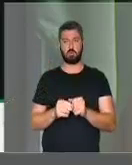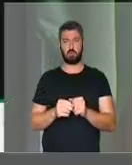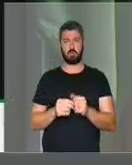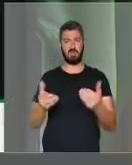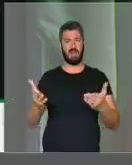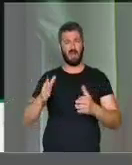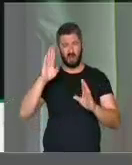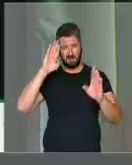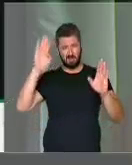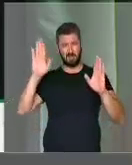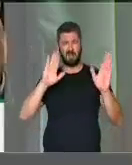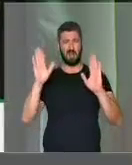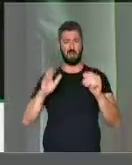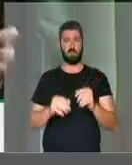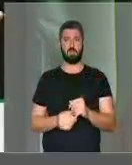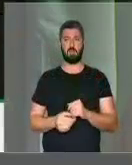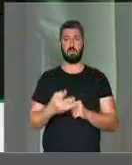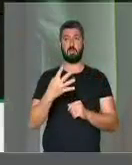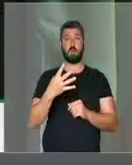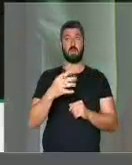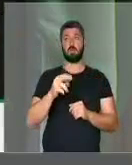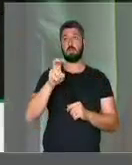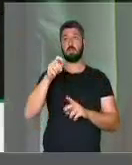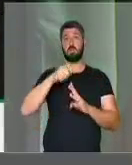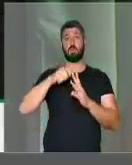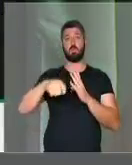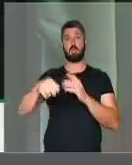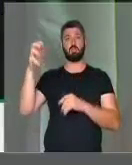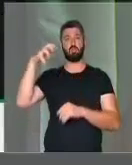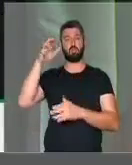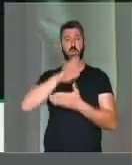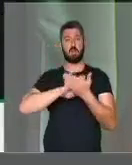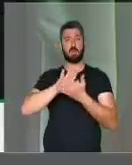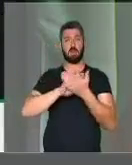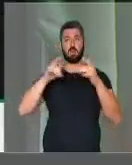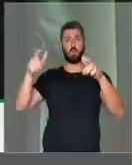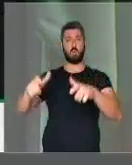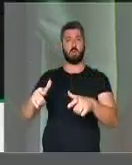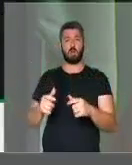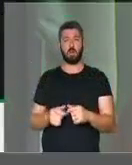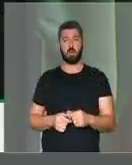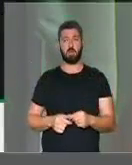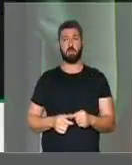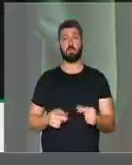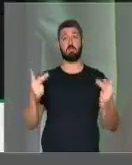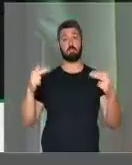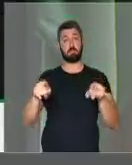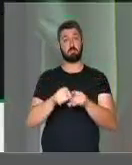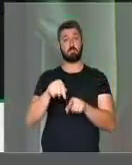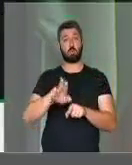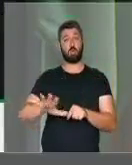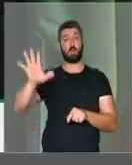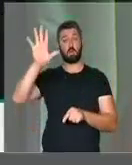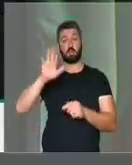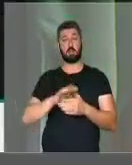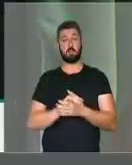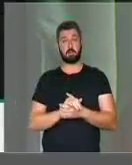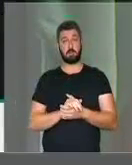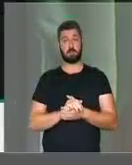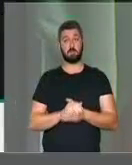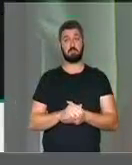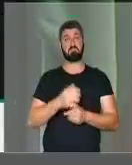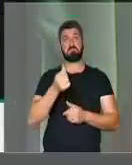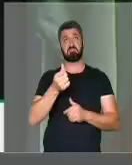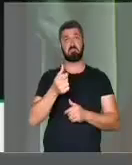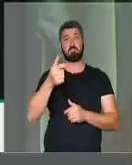numa época como essa, que tem 4, 5 meses que não chove naquela região, como lá no nosso Nordeste, que tem